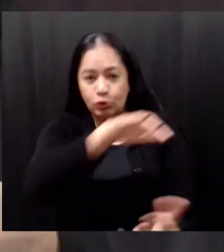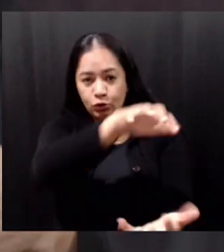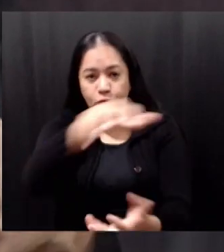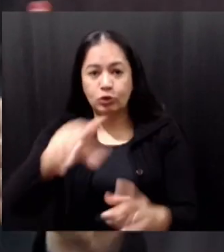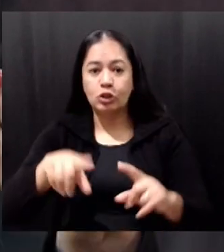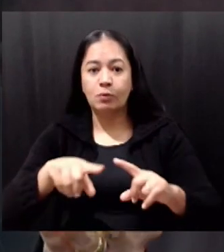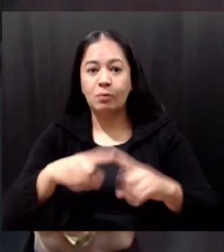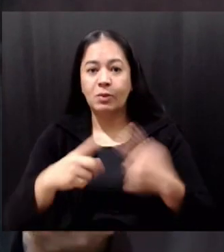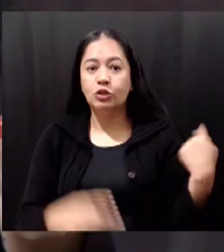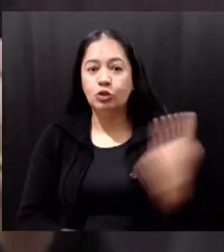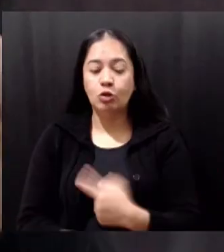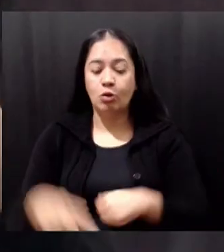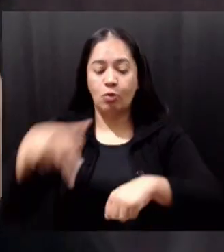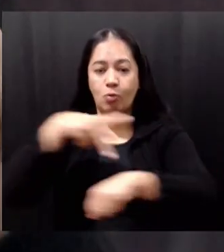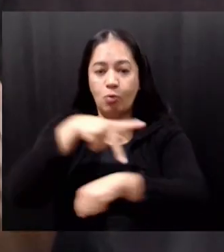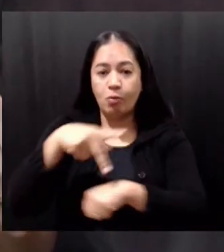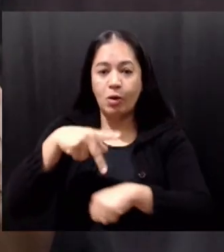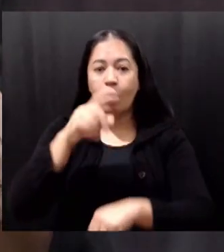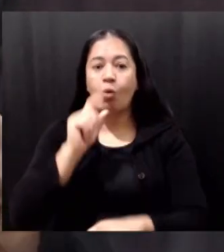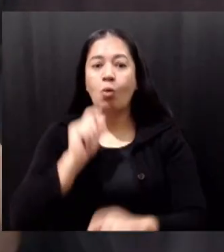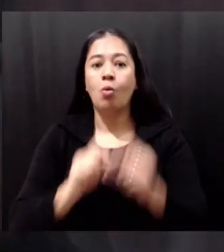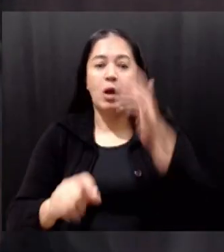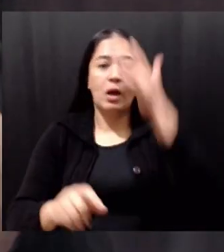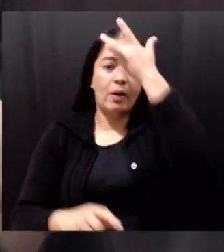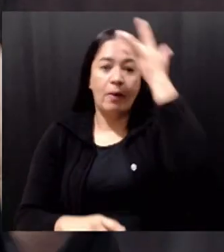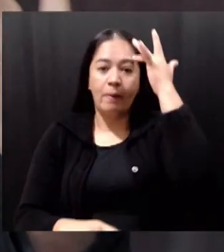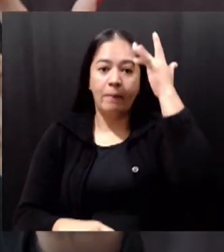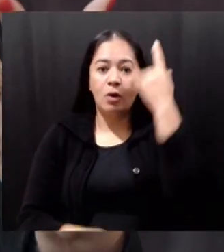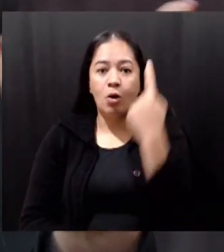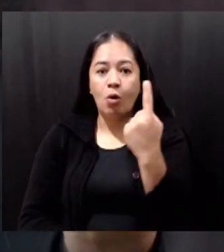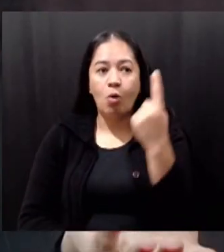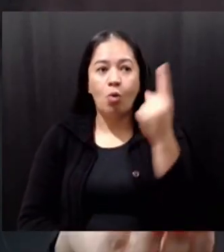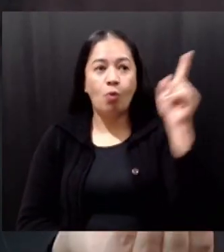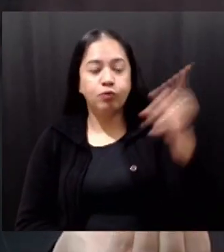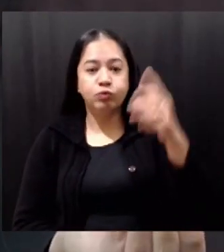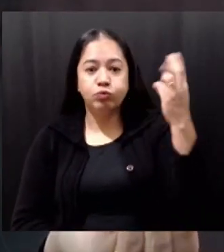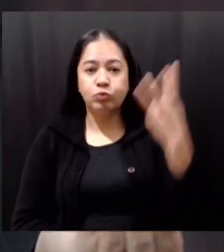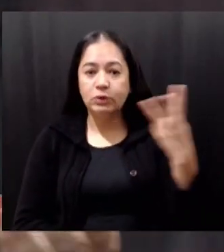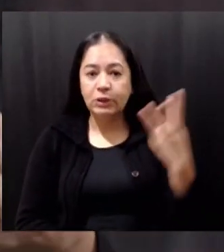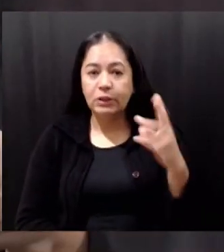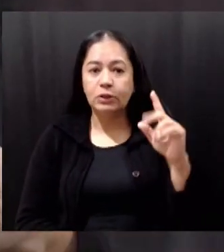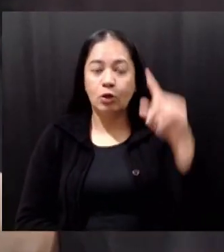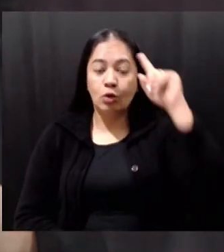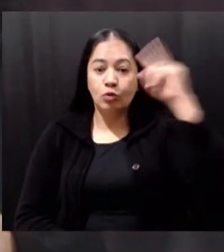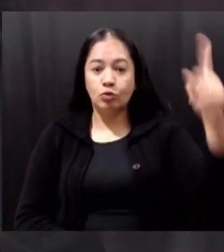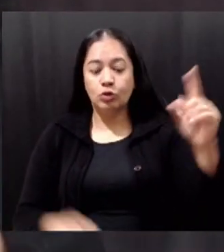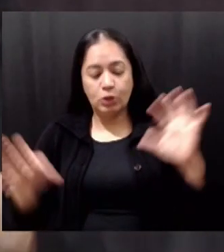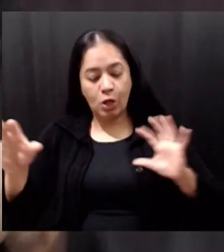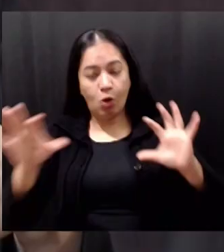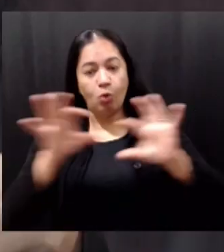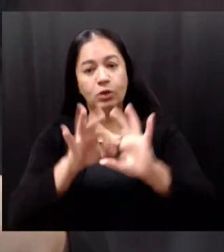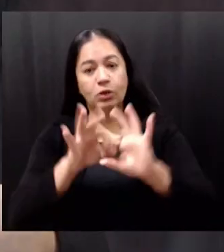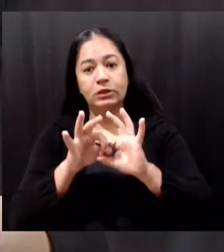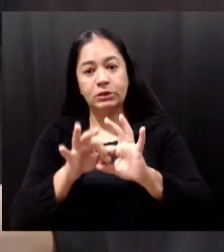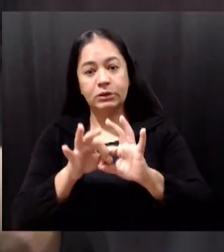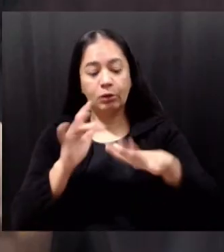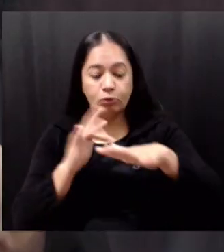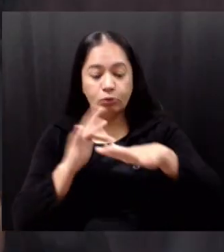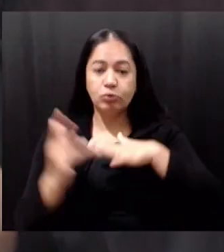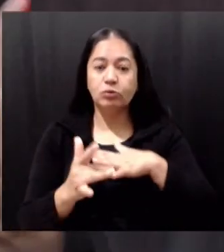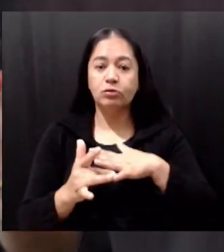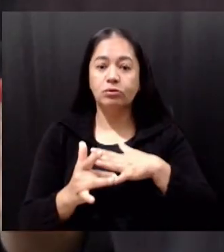em que as pessoas passam 1/3 do seu dia conectados. Então, é uma